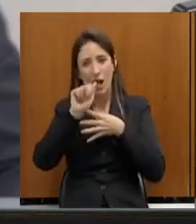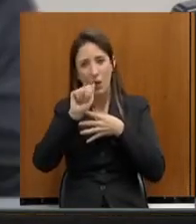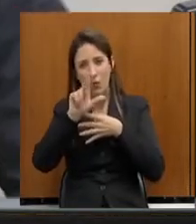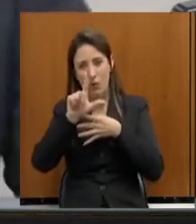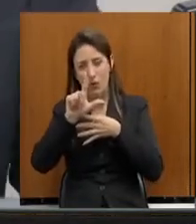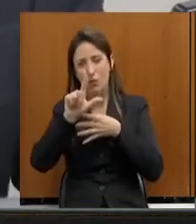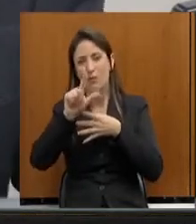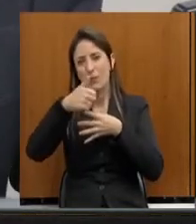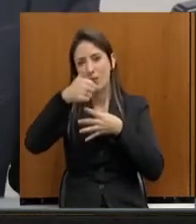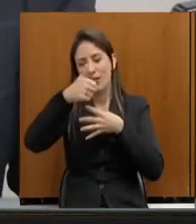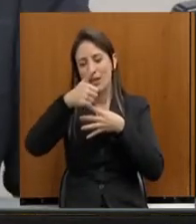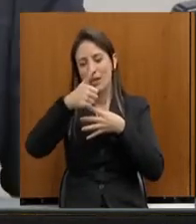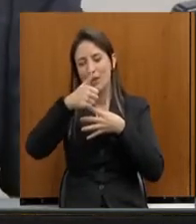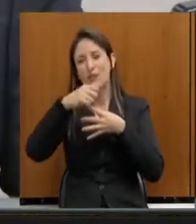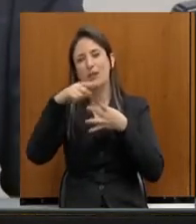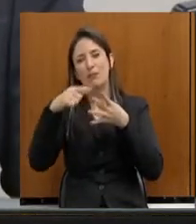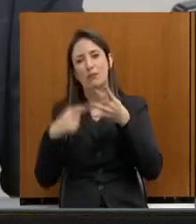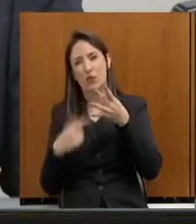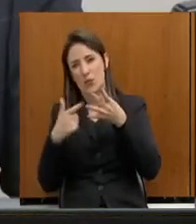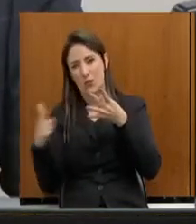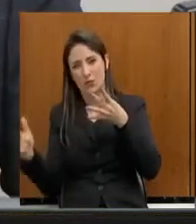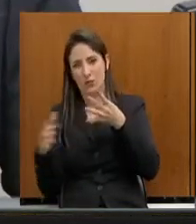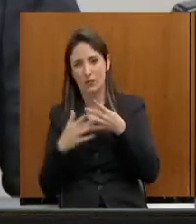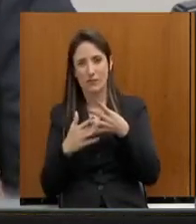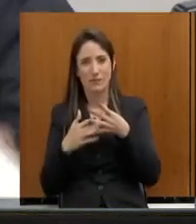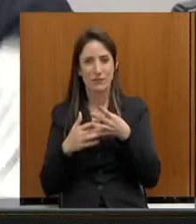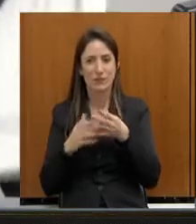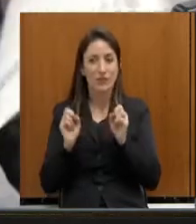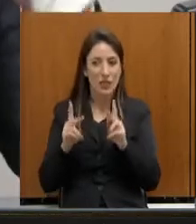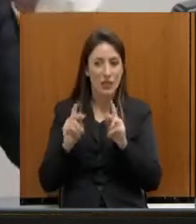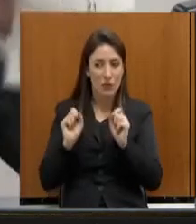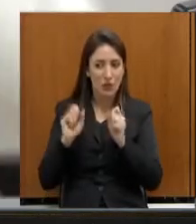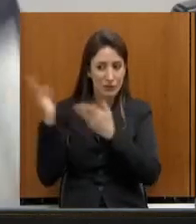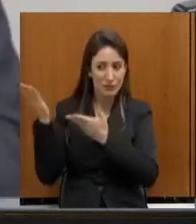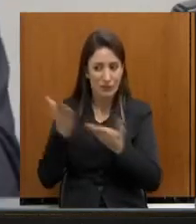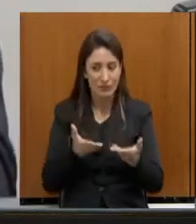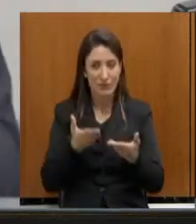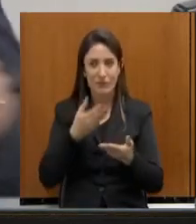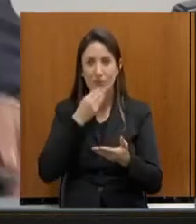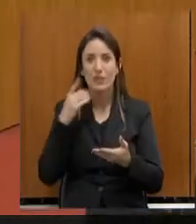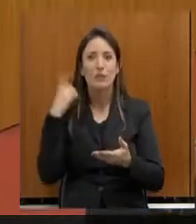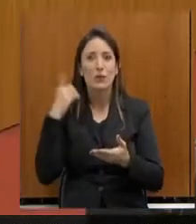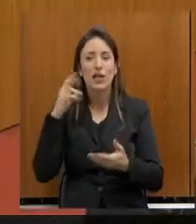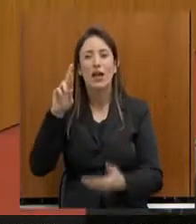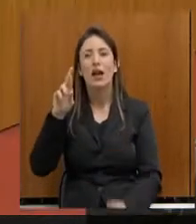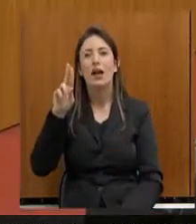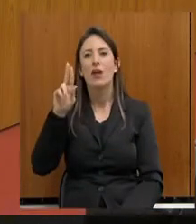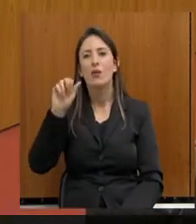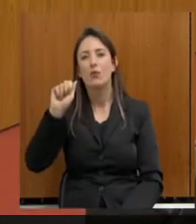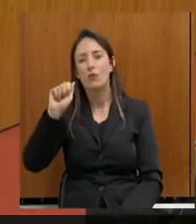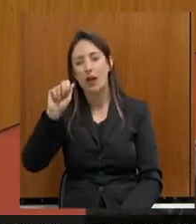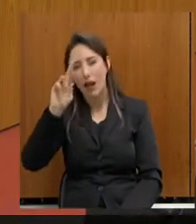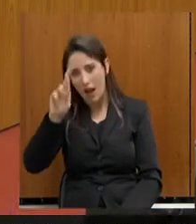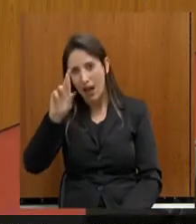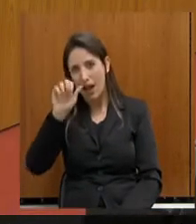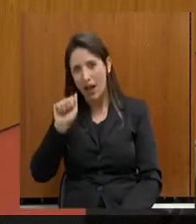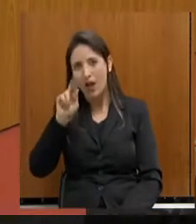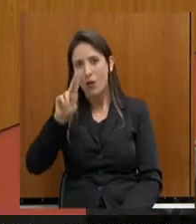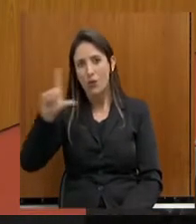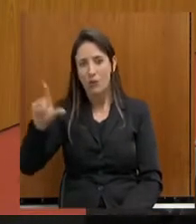a palavra aqui ao Deputado Raul Oi boa tarde Presidente